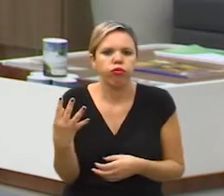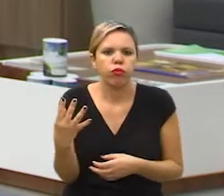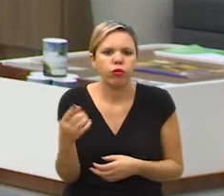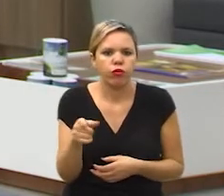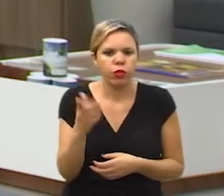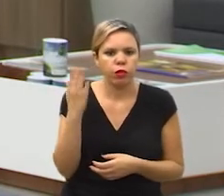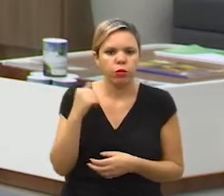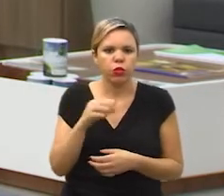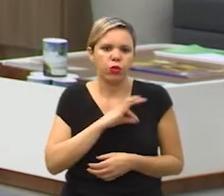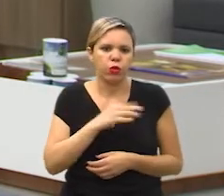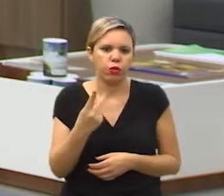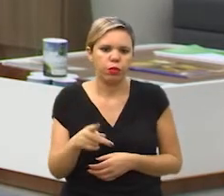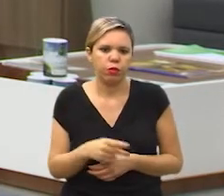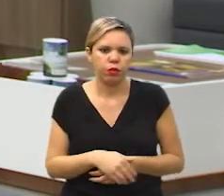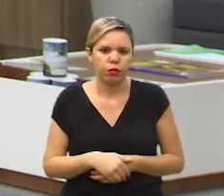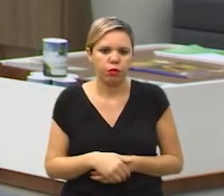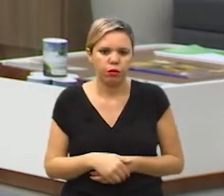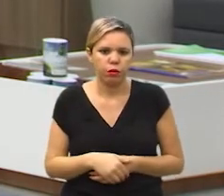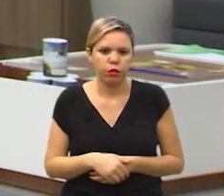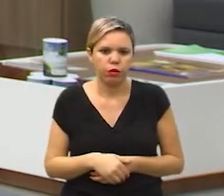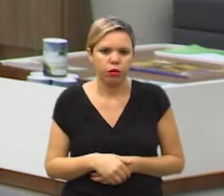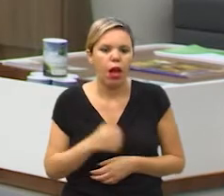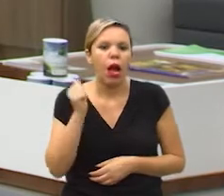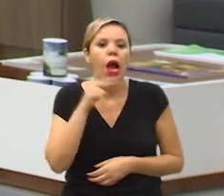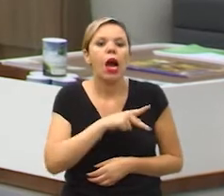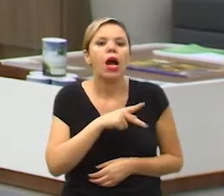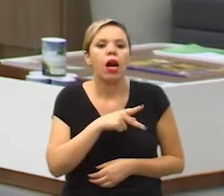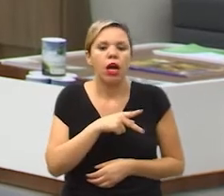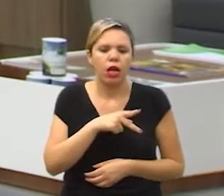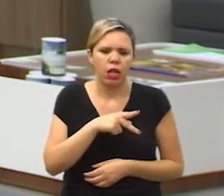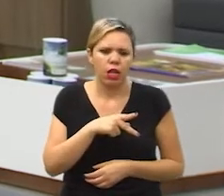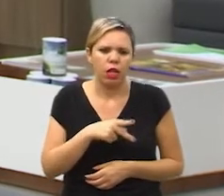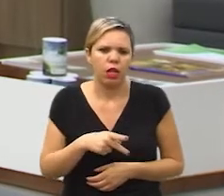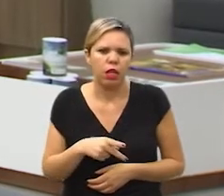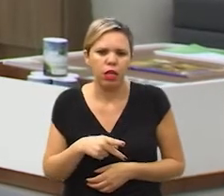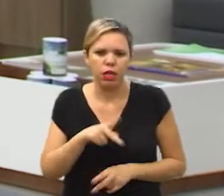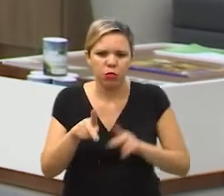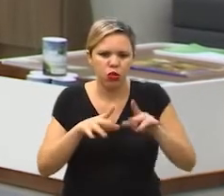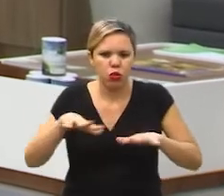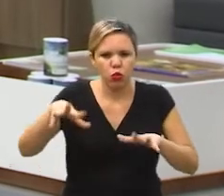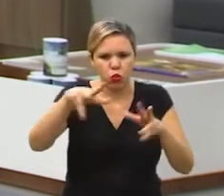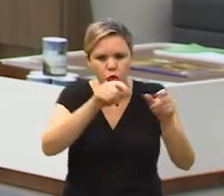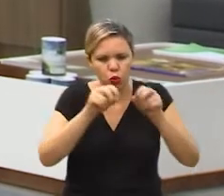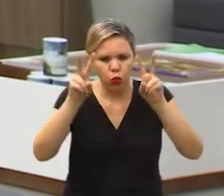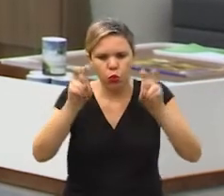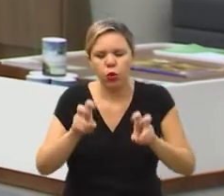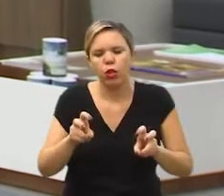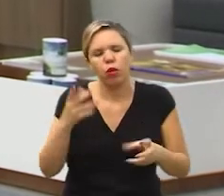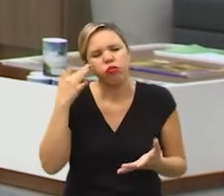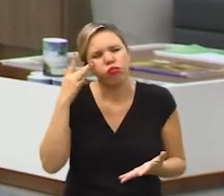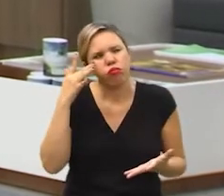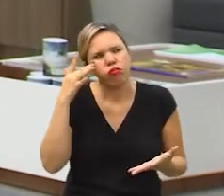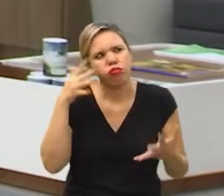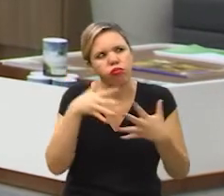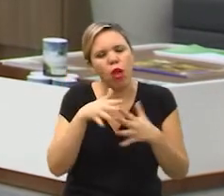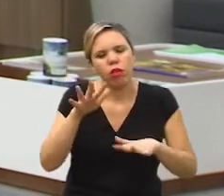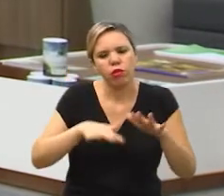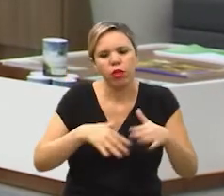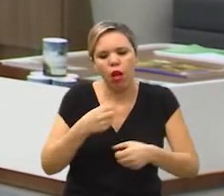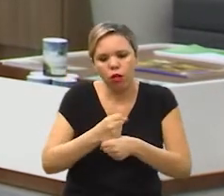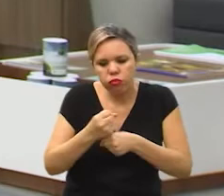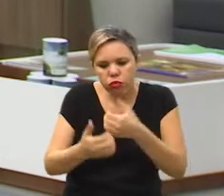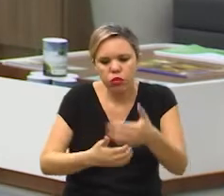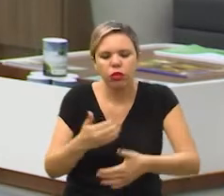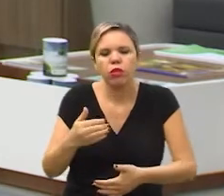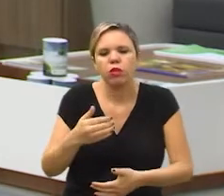vai ser essa renda sua. Agora, a aposentadoria é um tema que mexe com muita gente e a cada ano que passa a